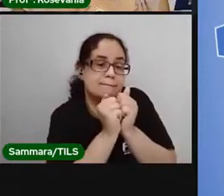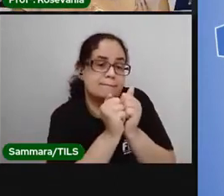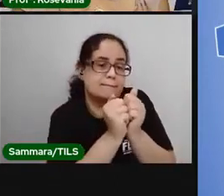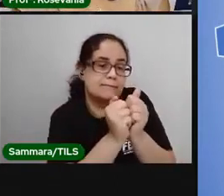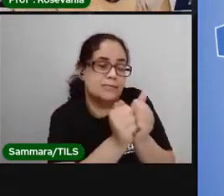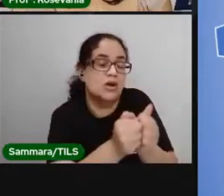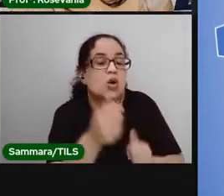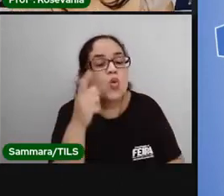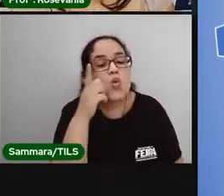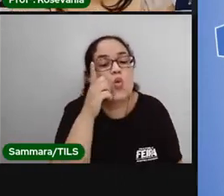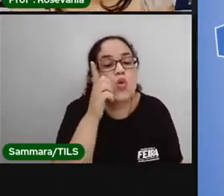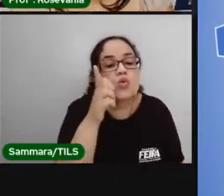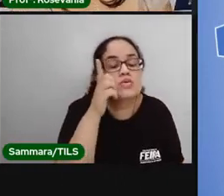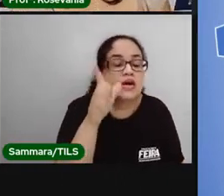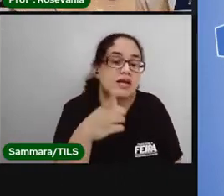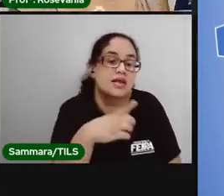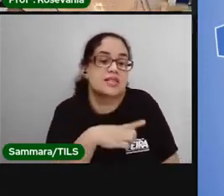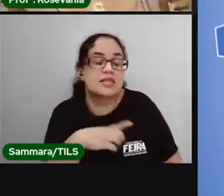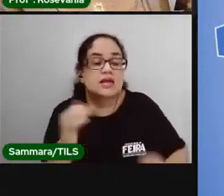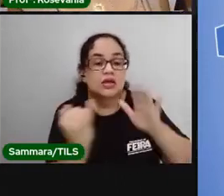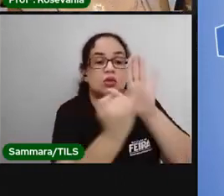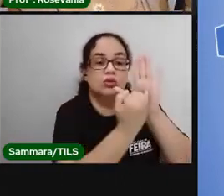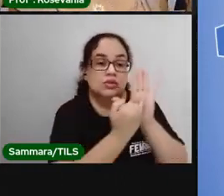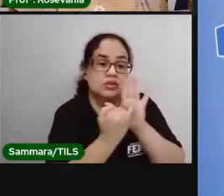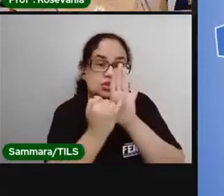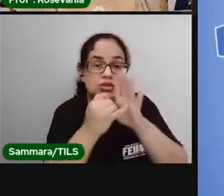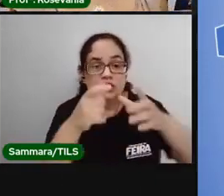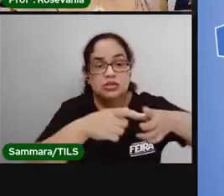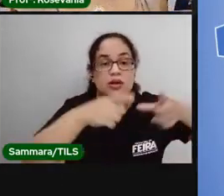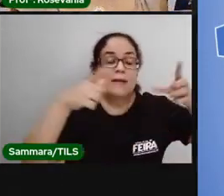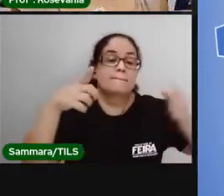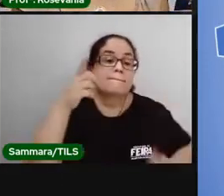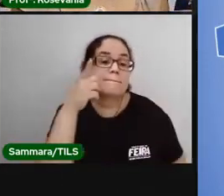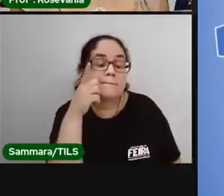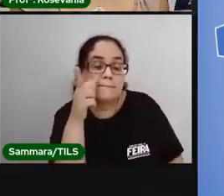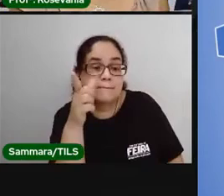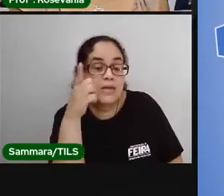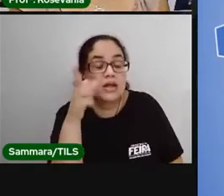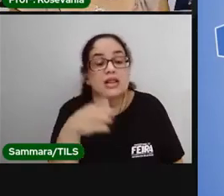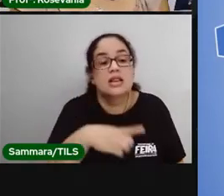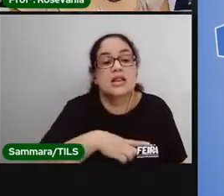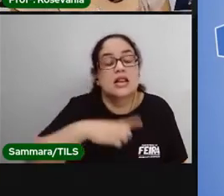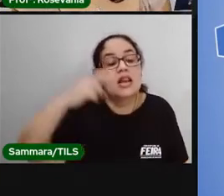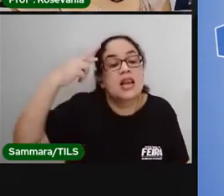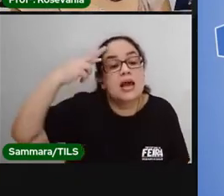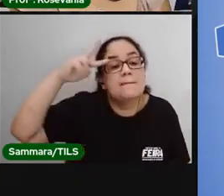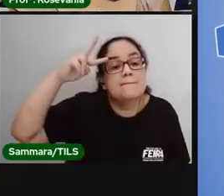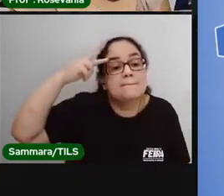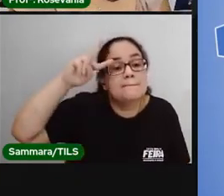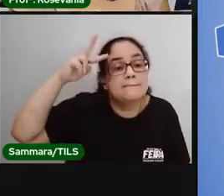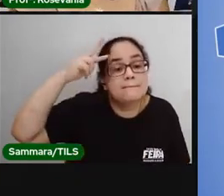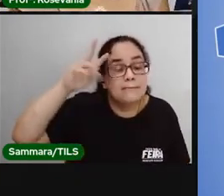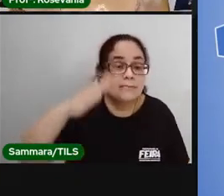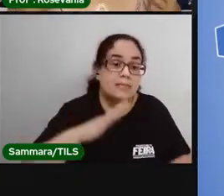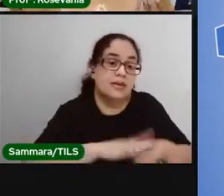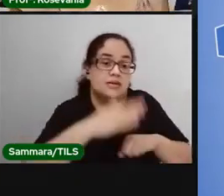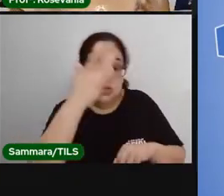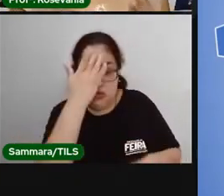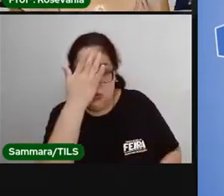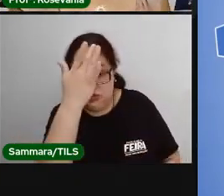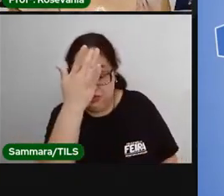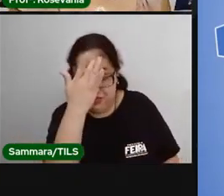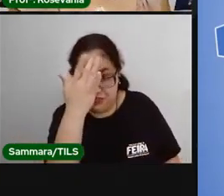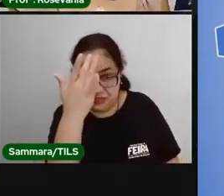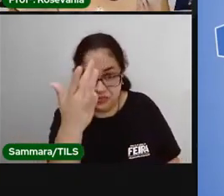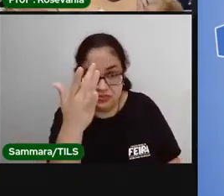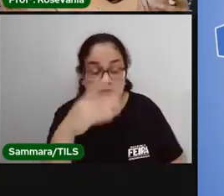gente consegue ter uma identidade maior, é o que a gente consegue manter as lembranças ali funcionando mais facilmente. Então,